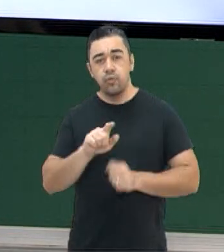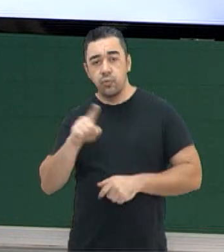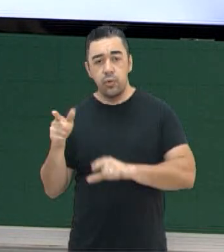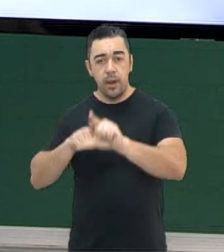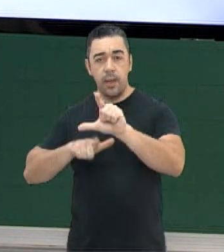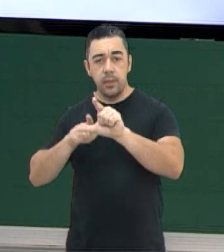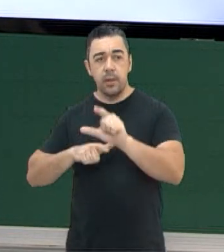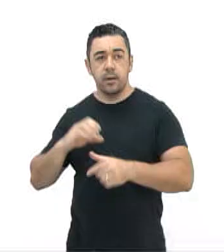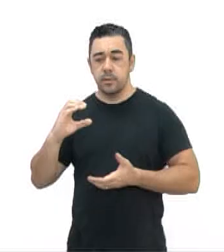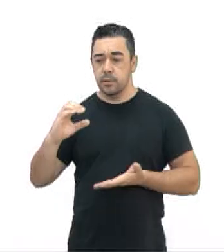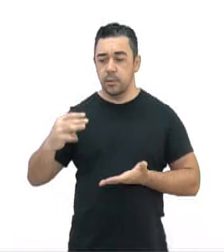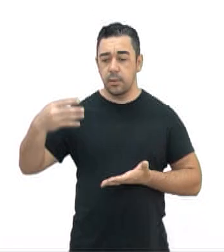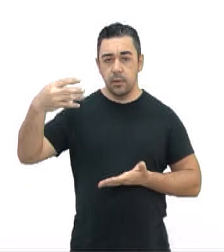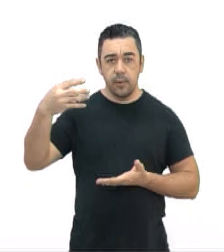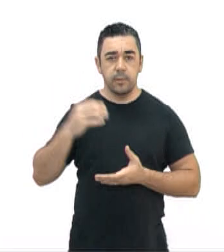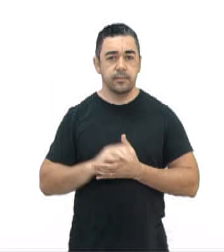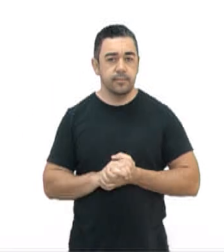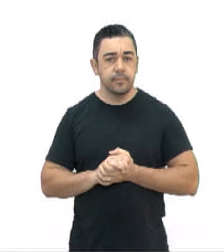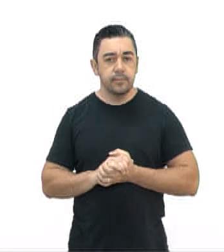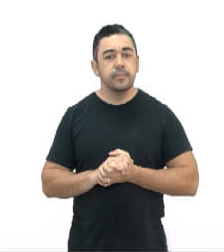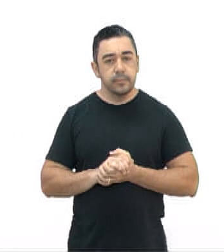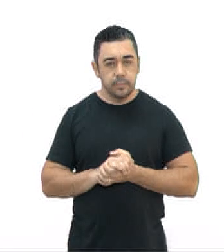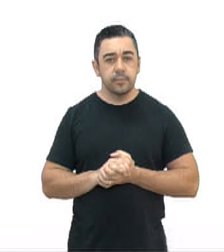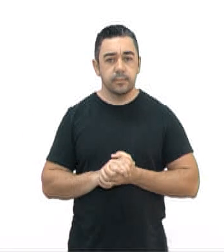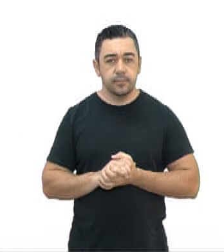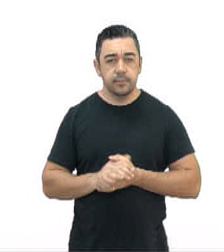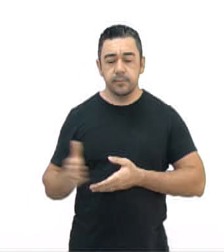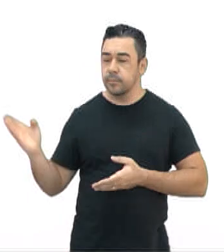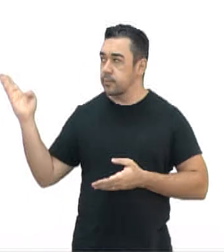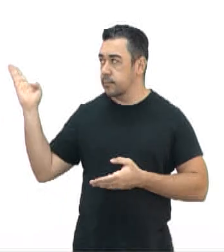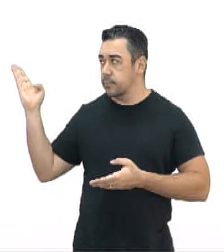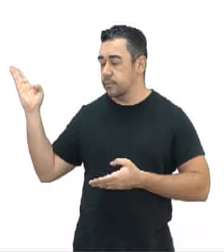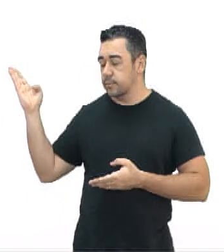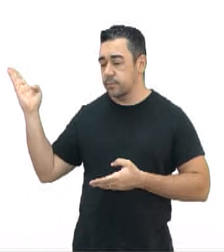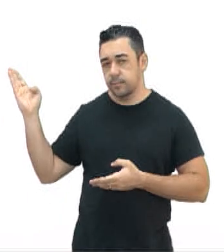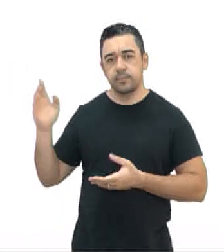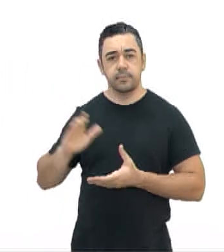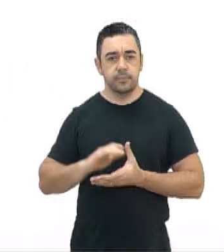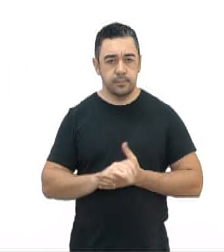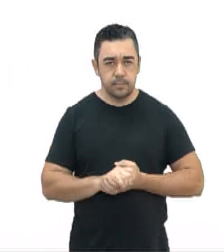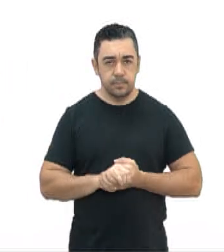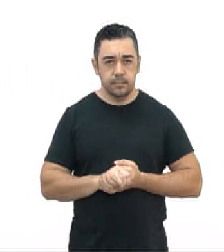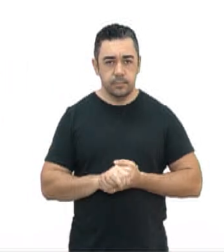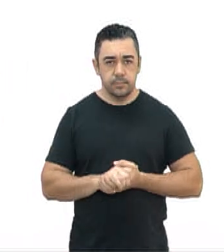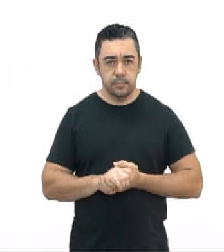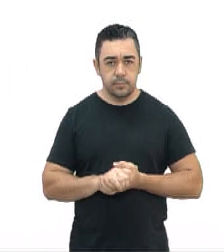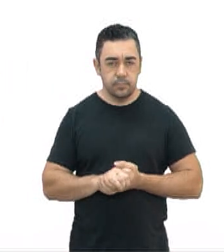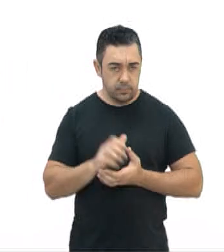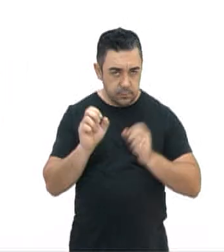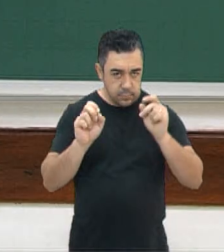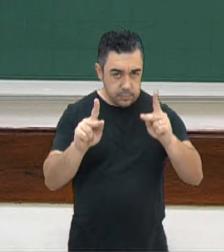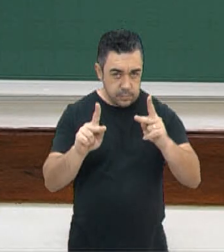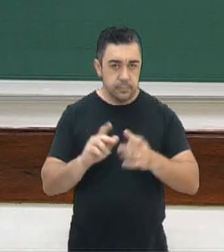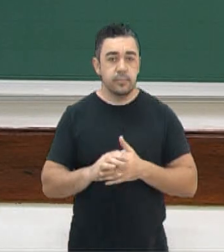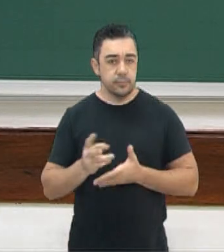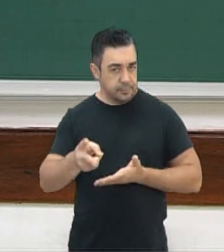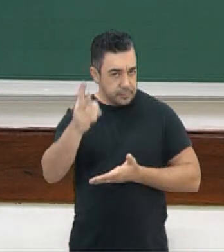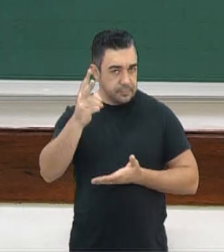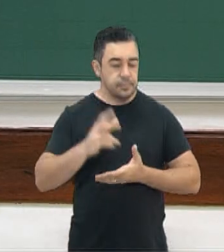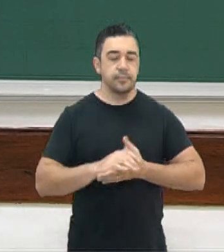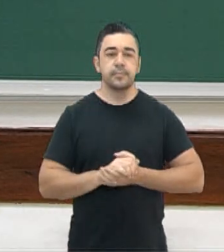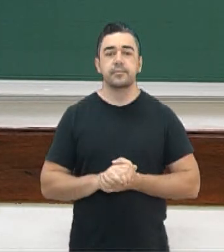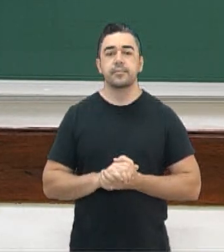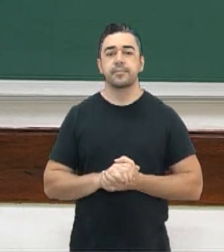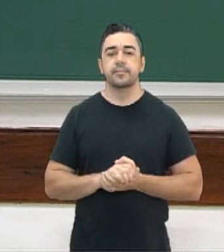literal? C na quarta. Coeficiente 0,9, parte literal C na quarta. Ok? Vamos continuar?